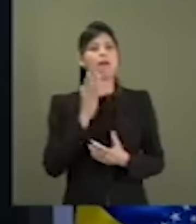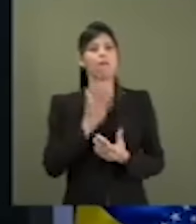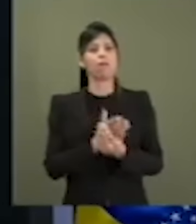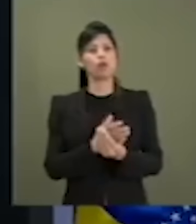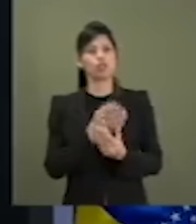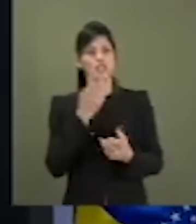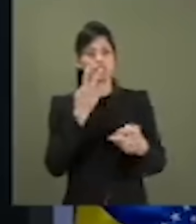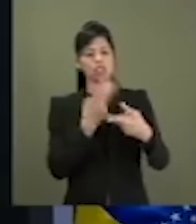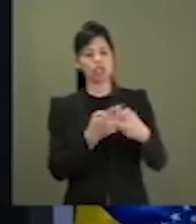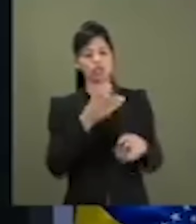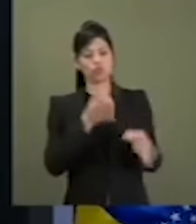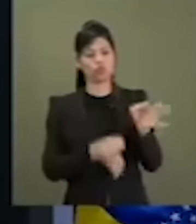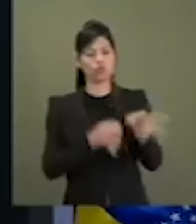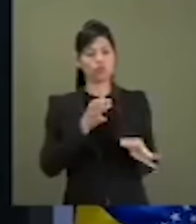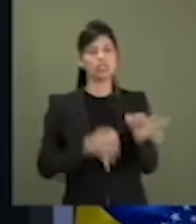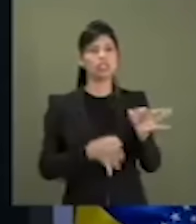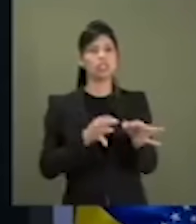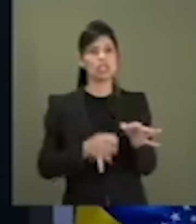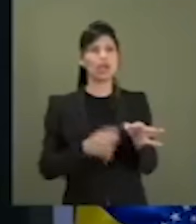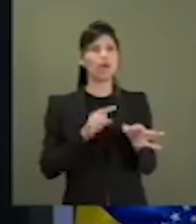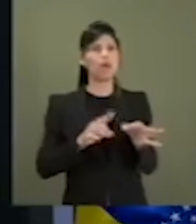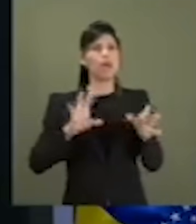condenados, uma pena